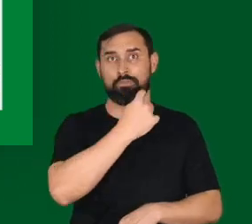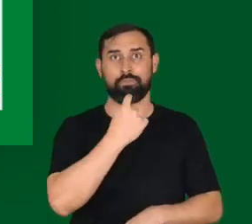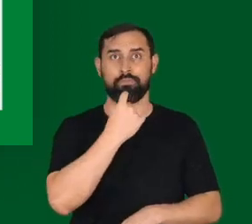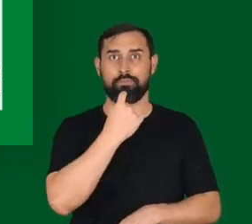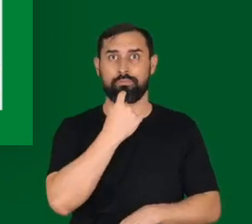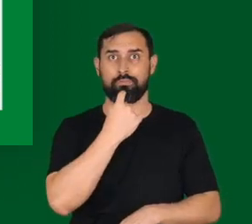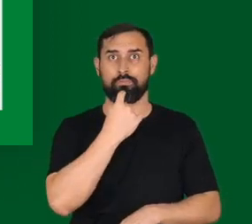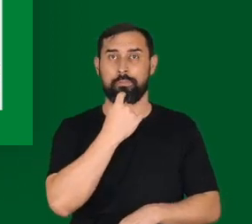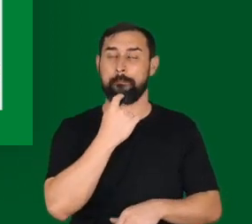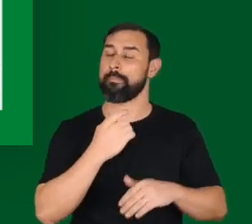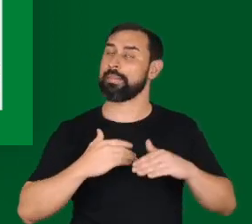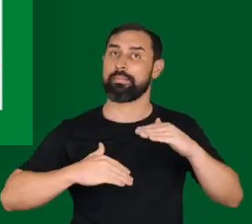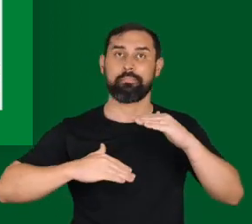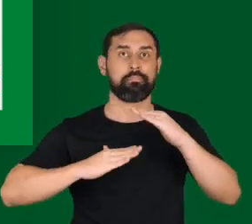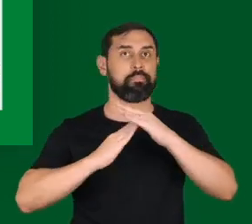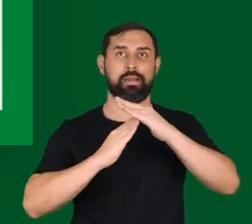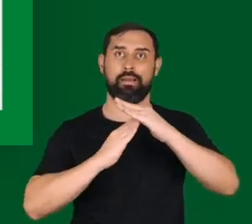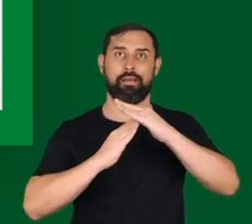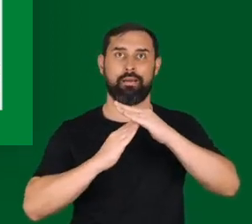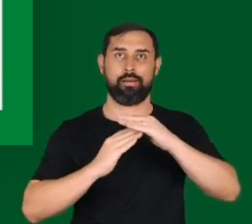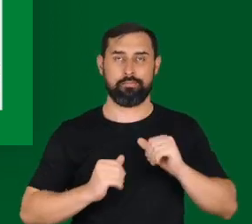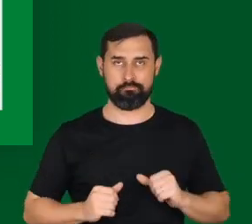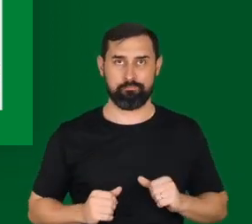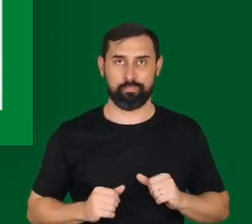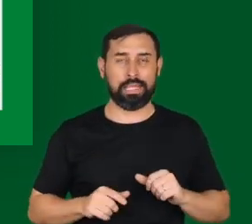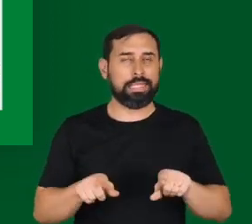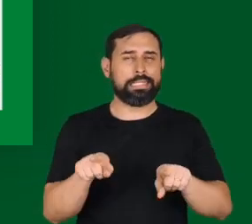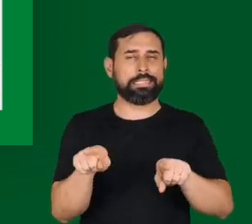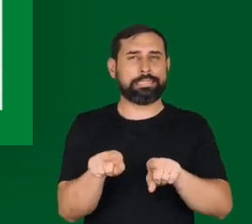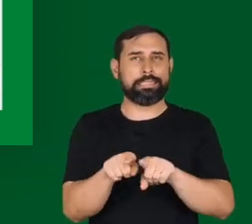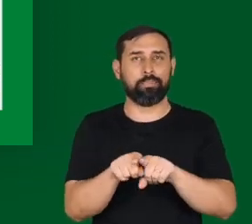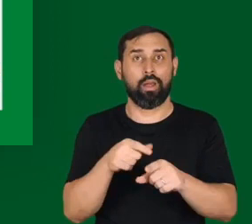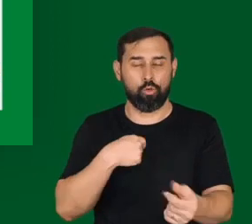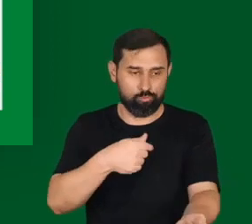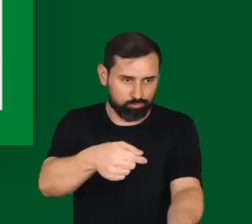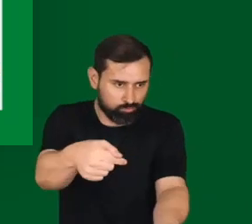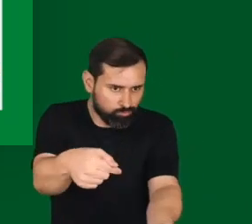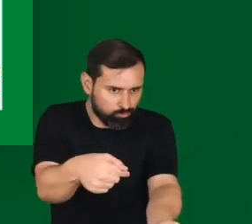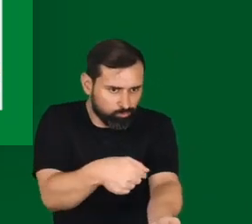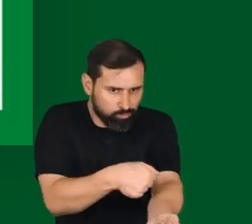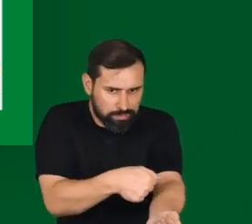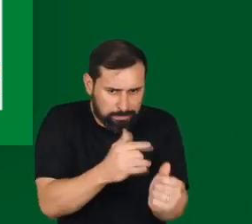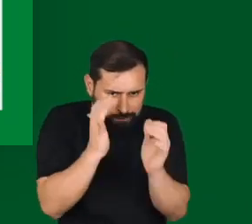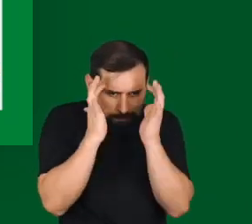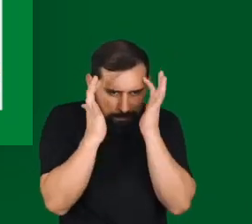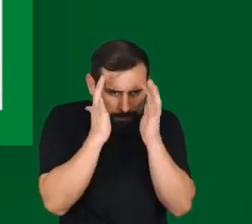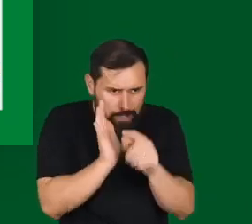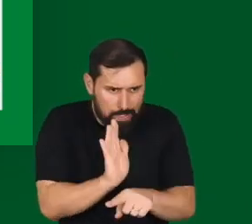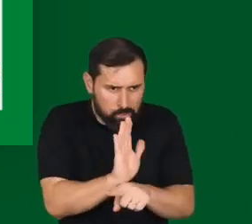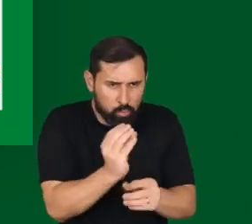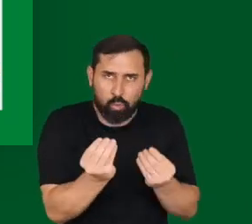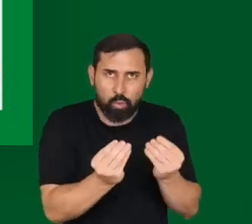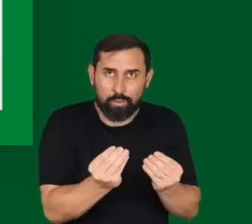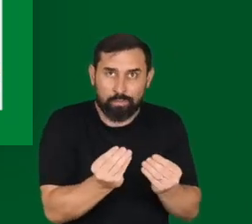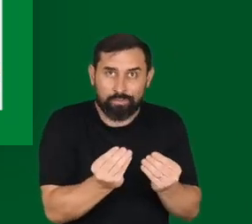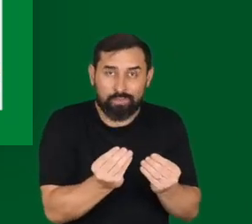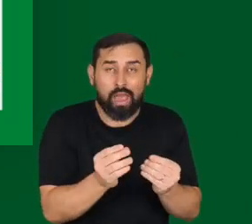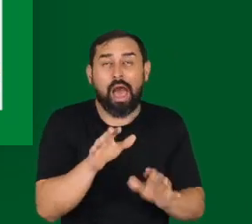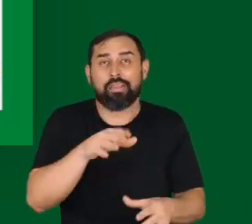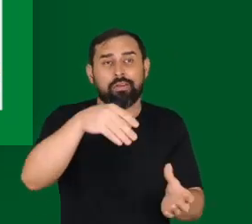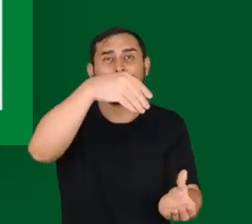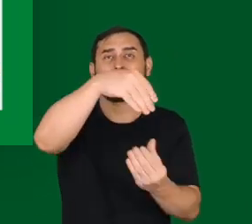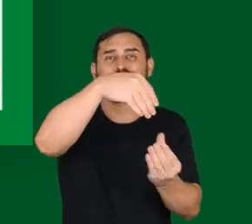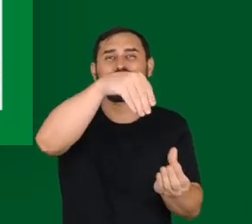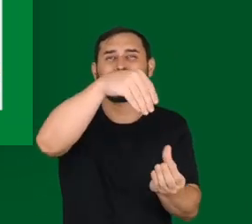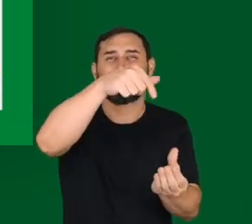Tá? Em meia hora no máximo. É muito importante a gente pensar, quando a gente pensa em puncionar acesso na criança,